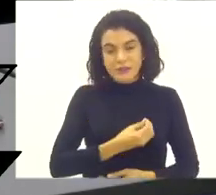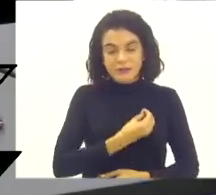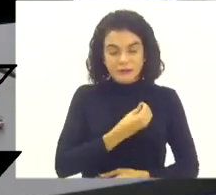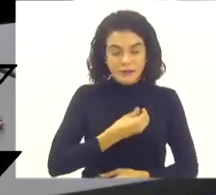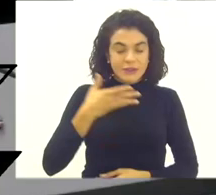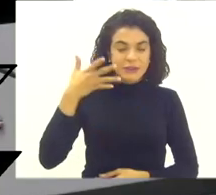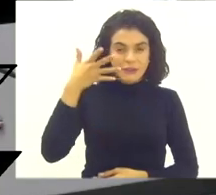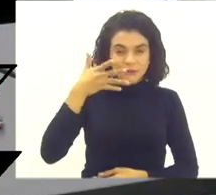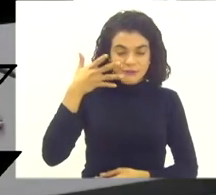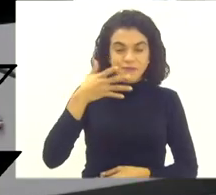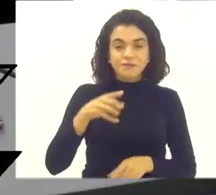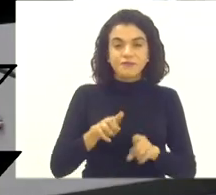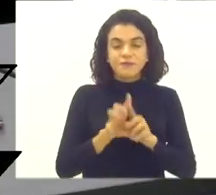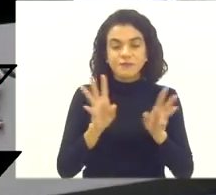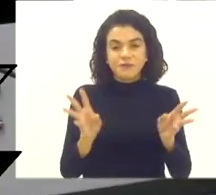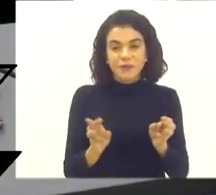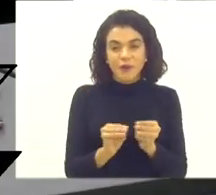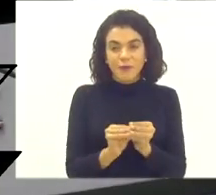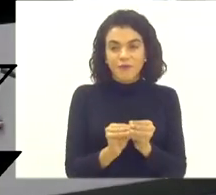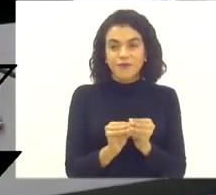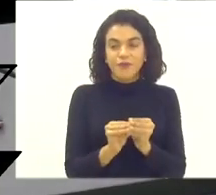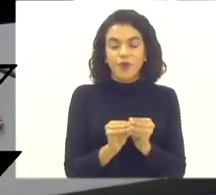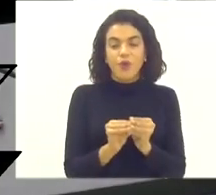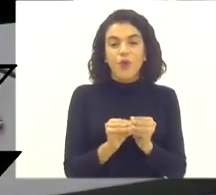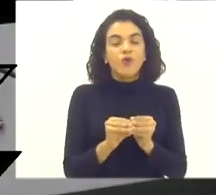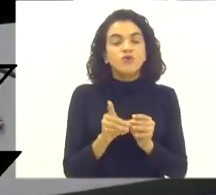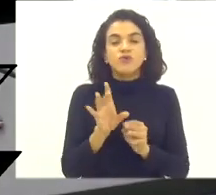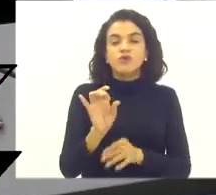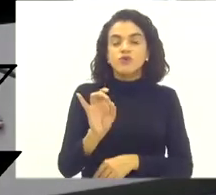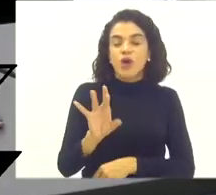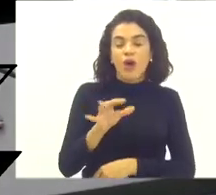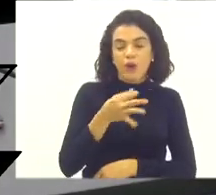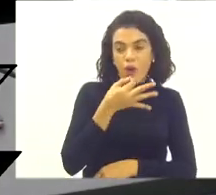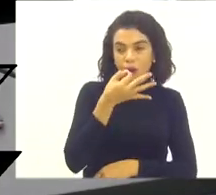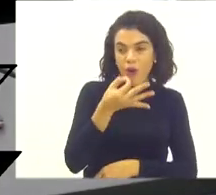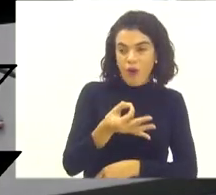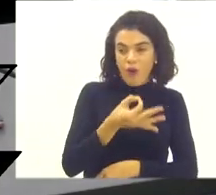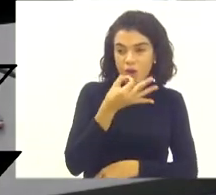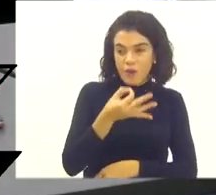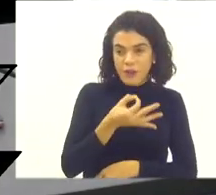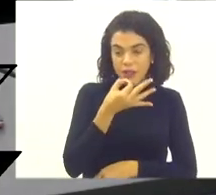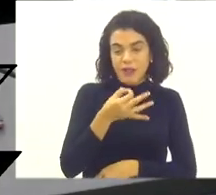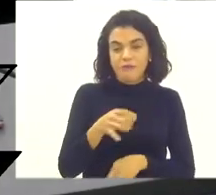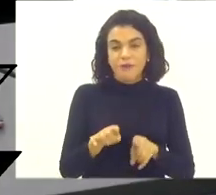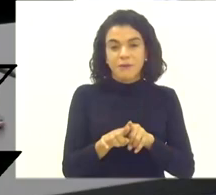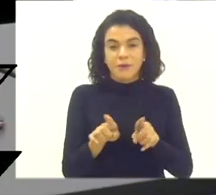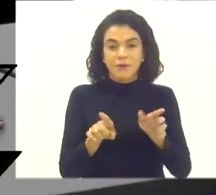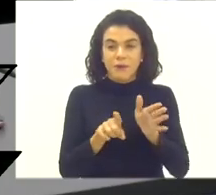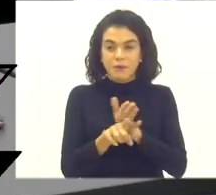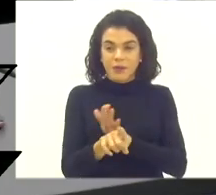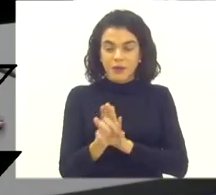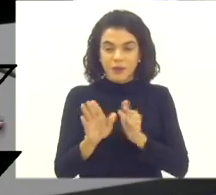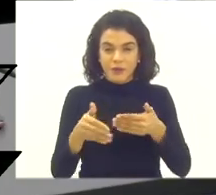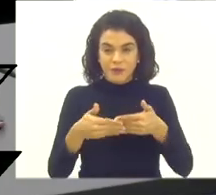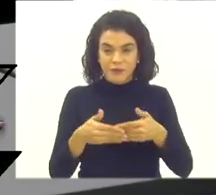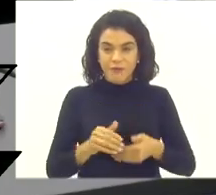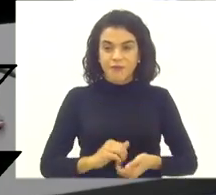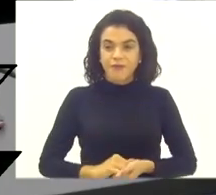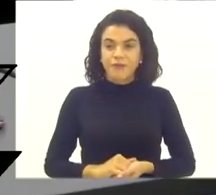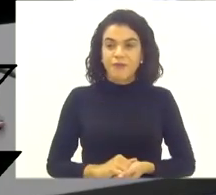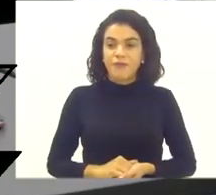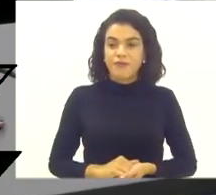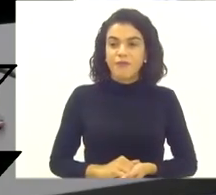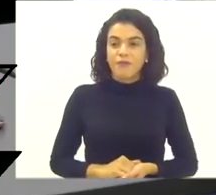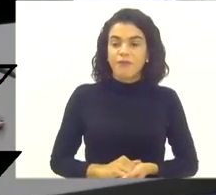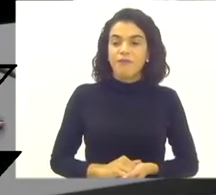e muito brevemente aqui eu queria trazer um comentário para CPI e depois também uma pergunta ao final para Mari